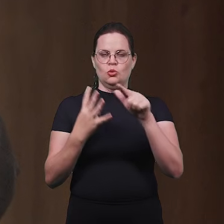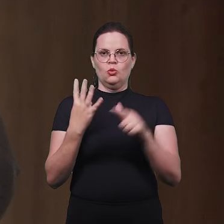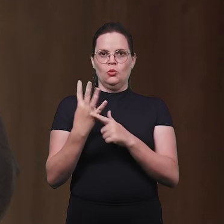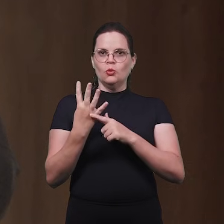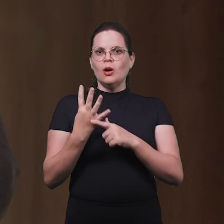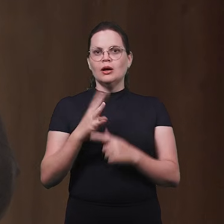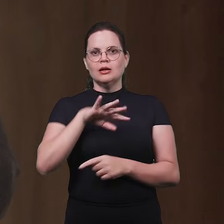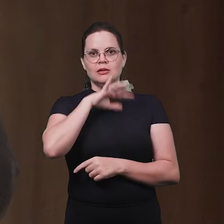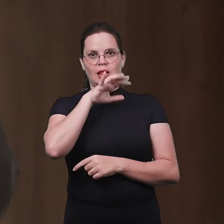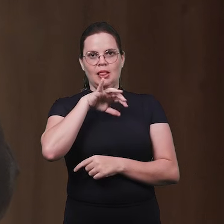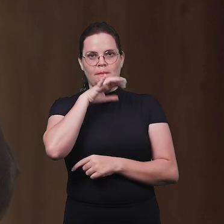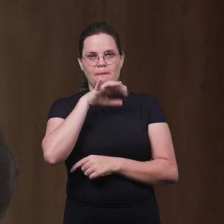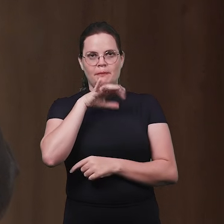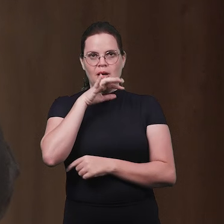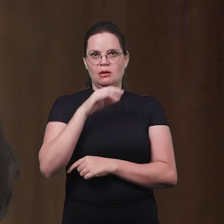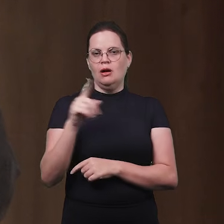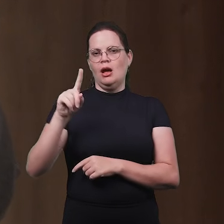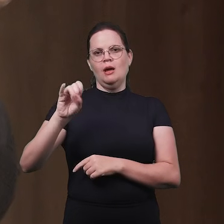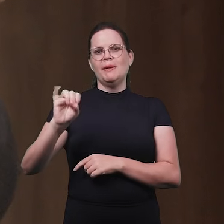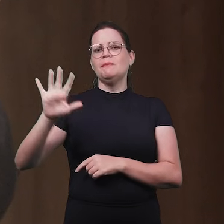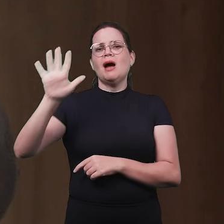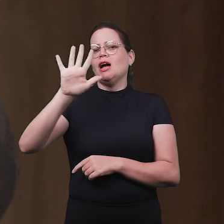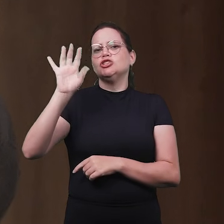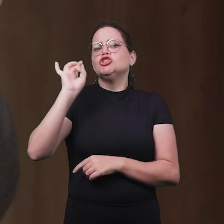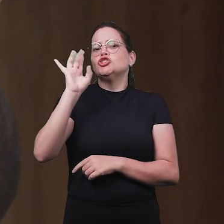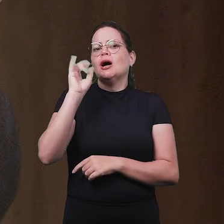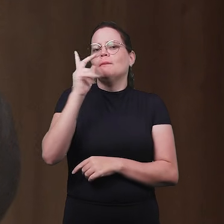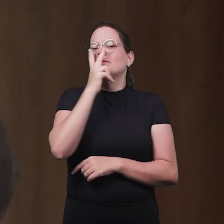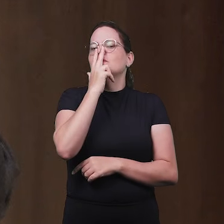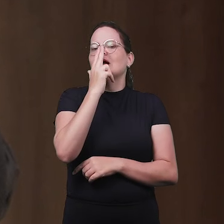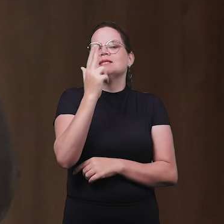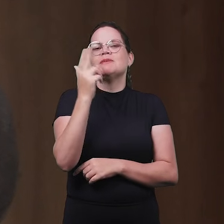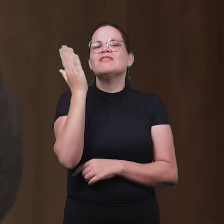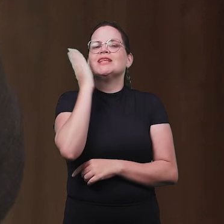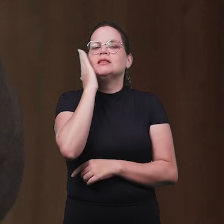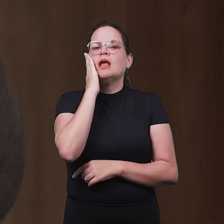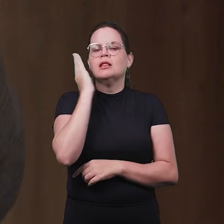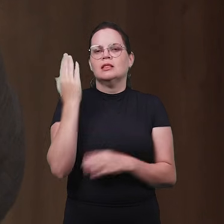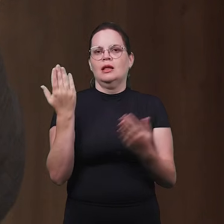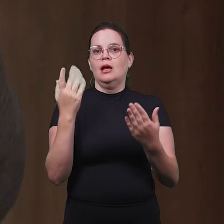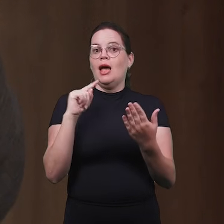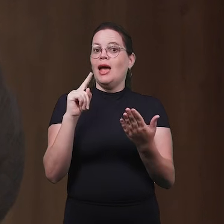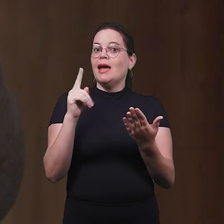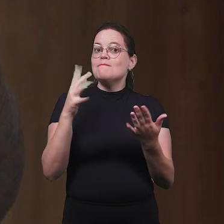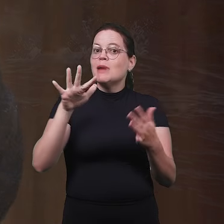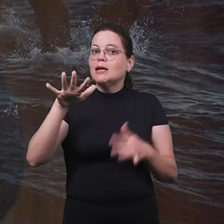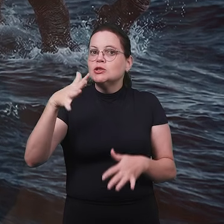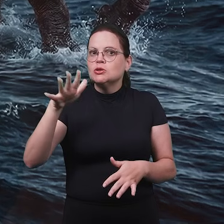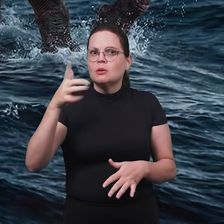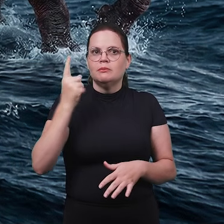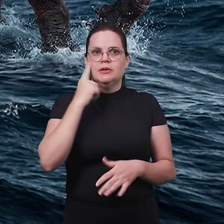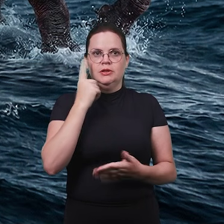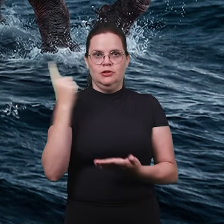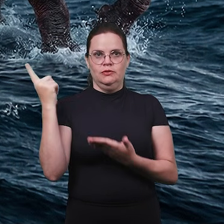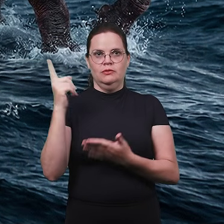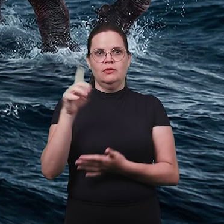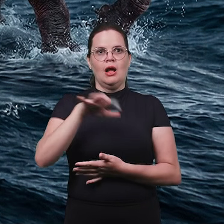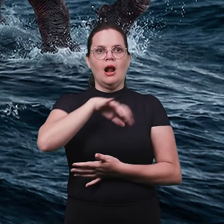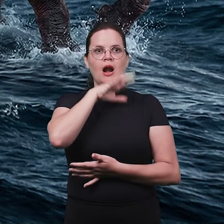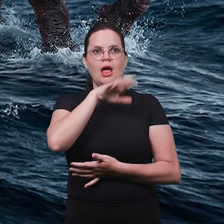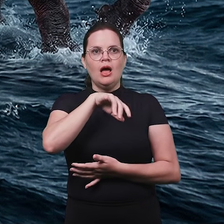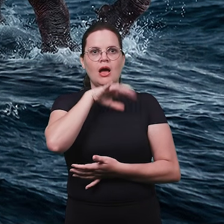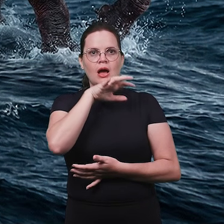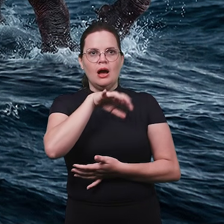esses 4 animais, a figura dos 4 animais, lembrando que é de forma simbólica. Ali se vê o